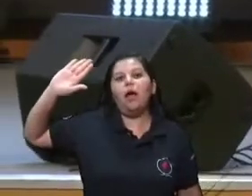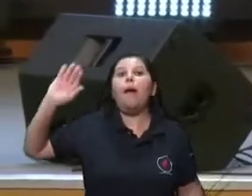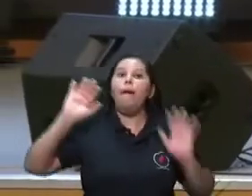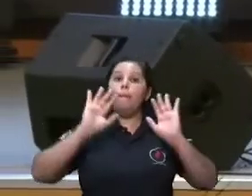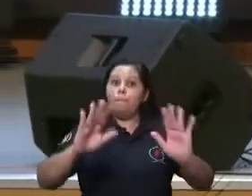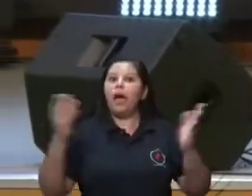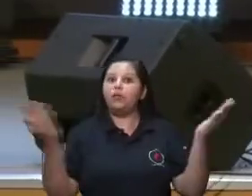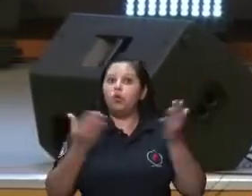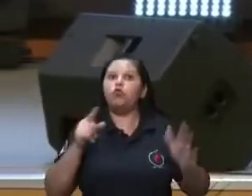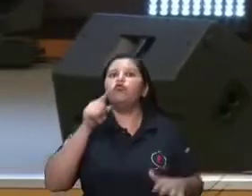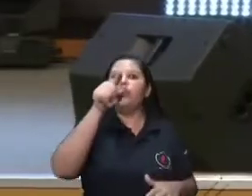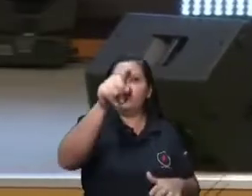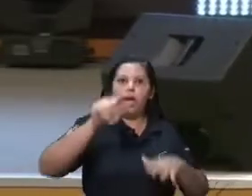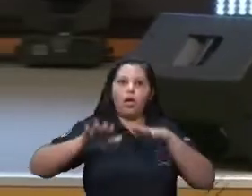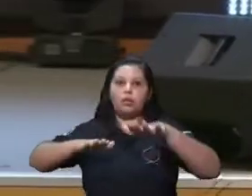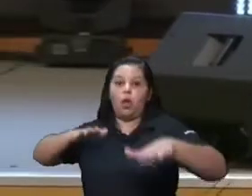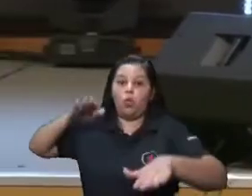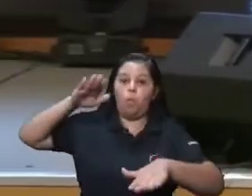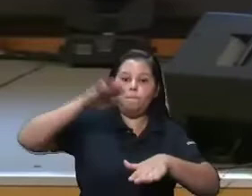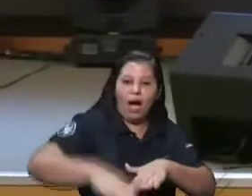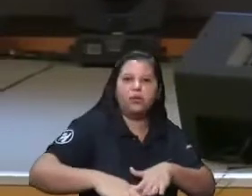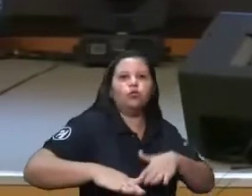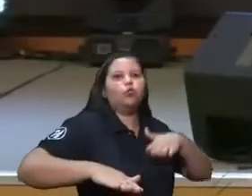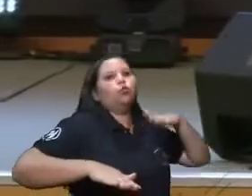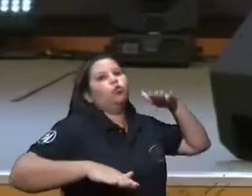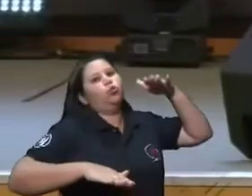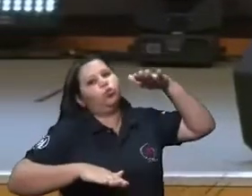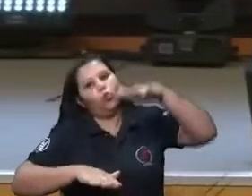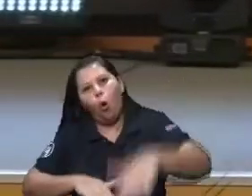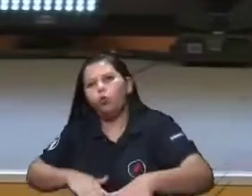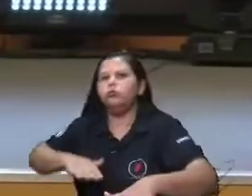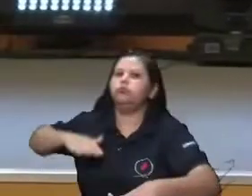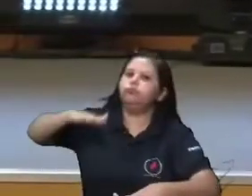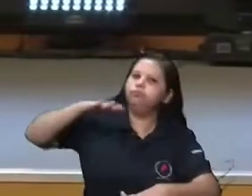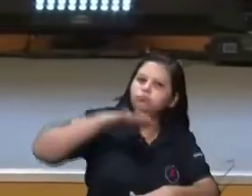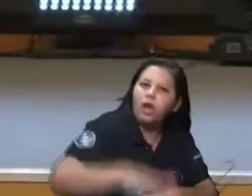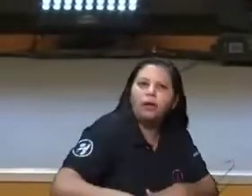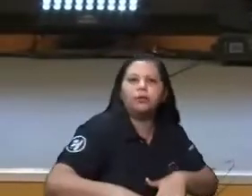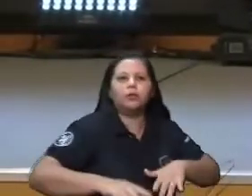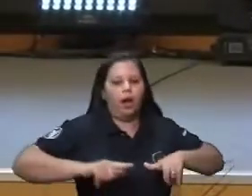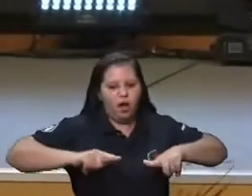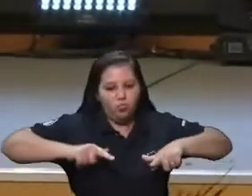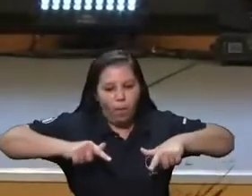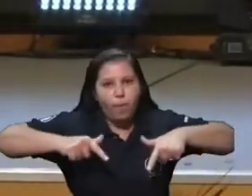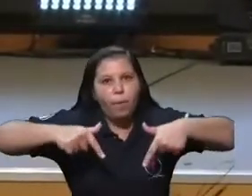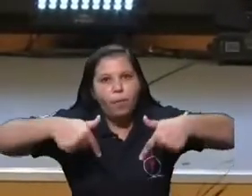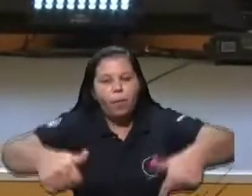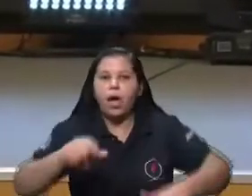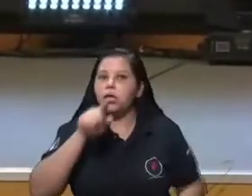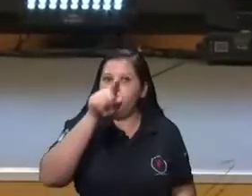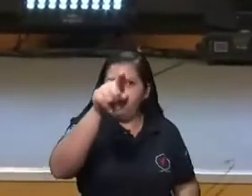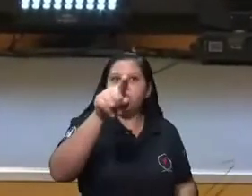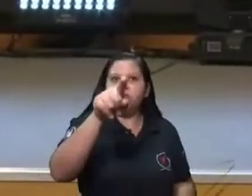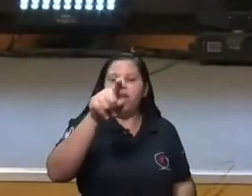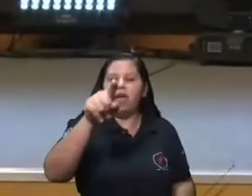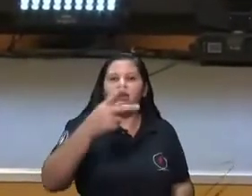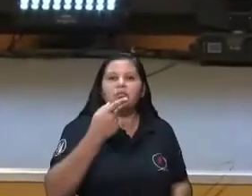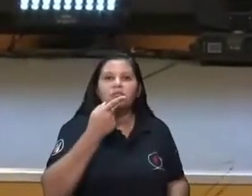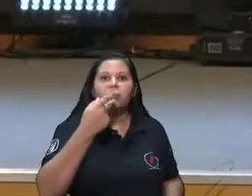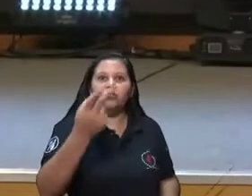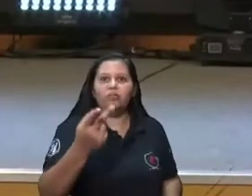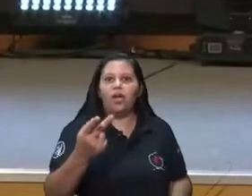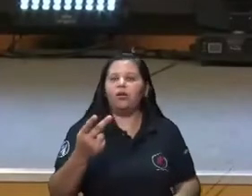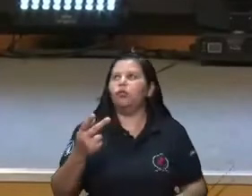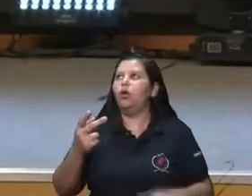passo. Dois. Três. E você está dizendo: vem comigo,